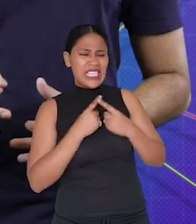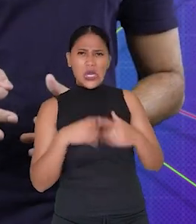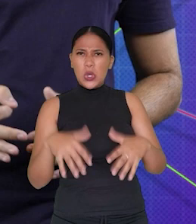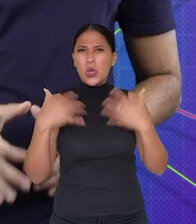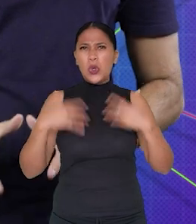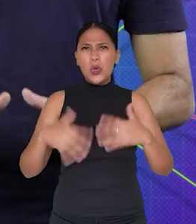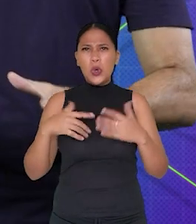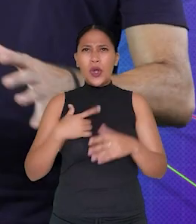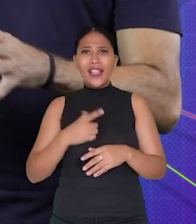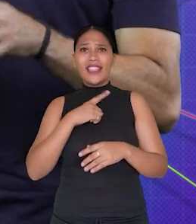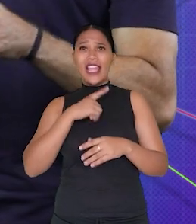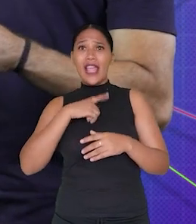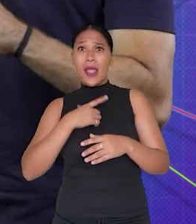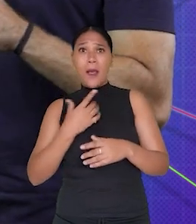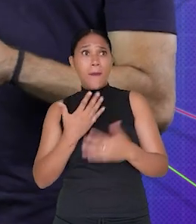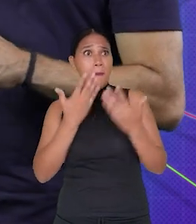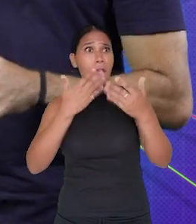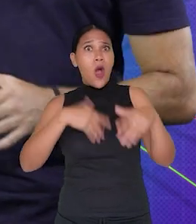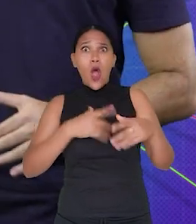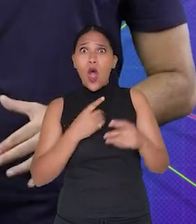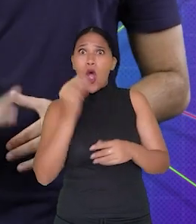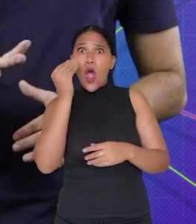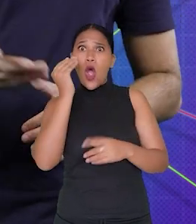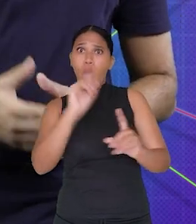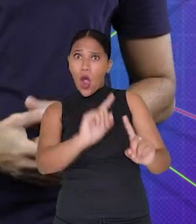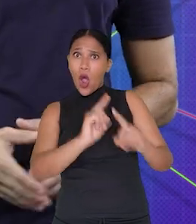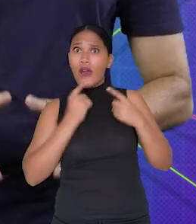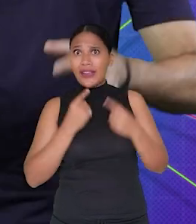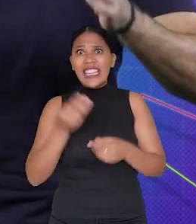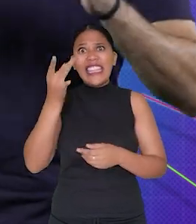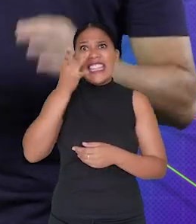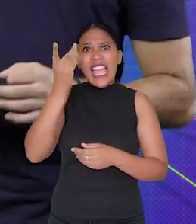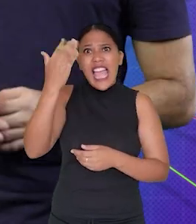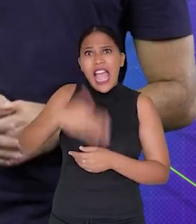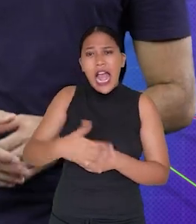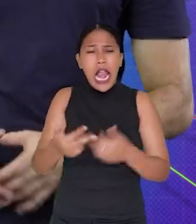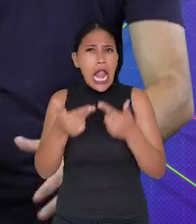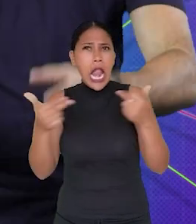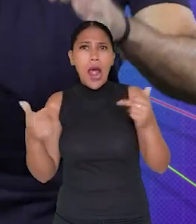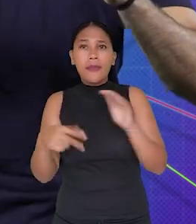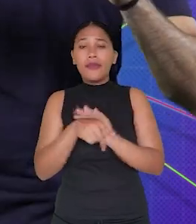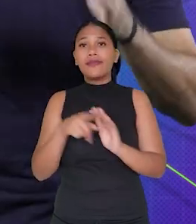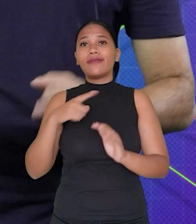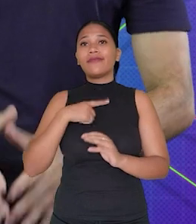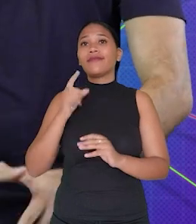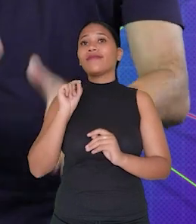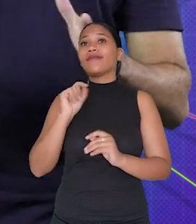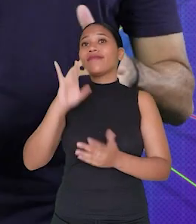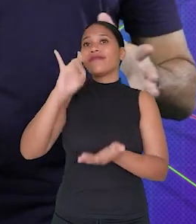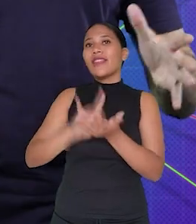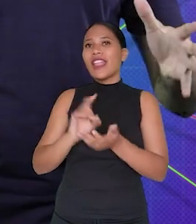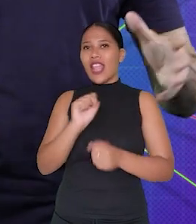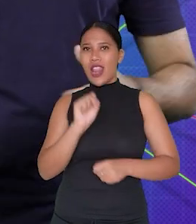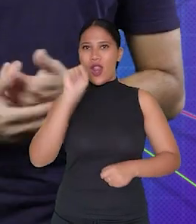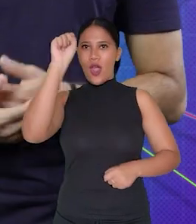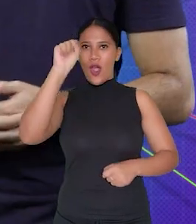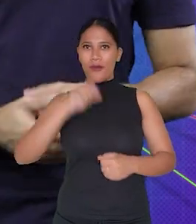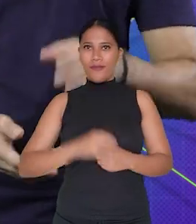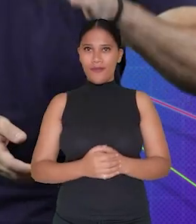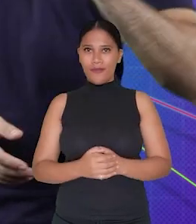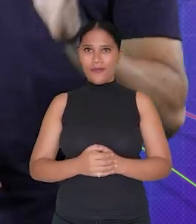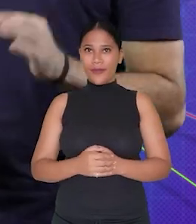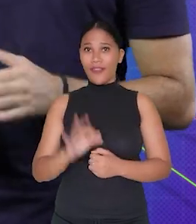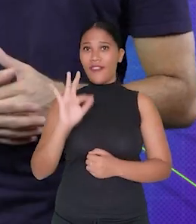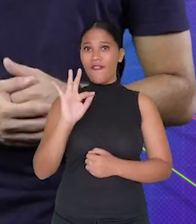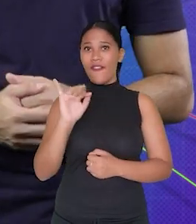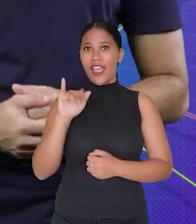adversários poderosos, supera provas e desafios e, eventualmente, alcança sua recompensa, tornando-se assim um verdadeiro herói.